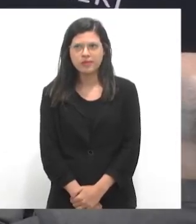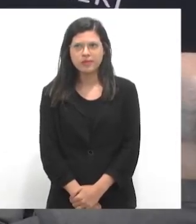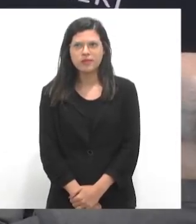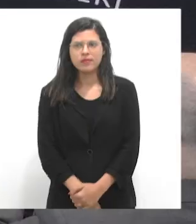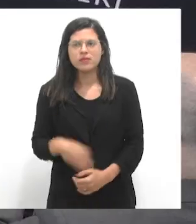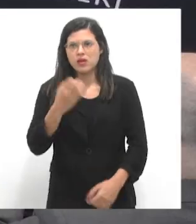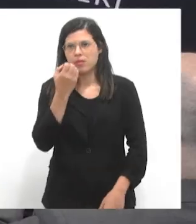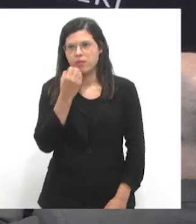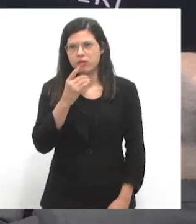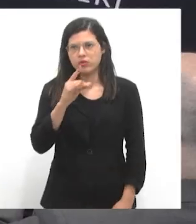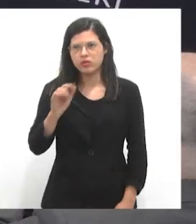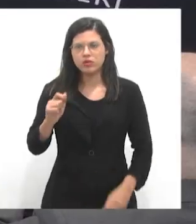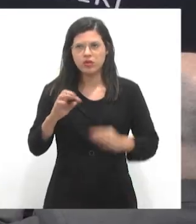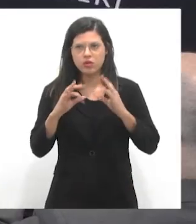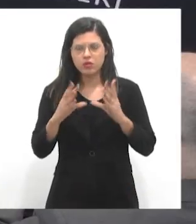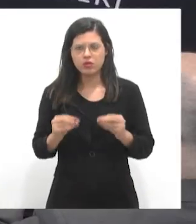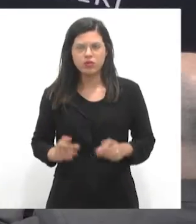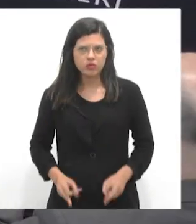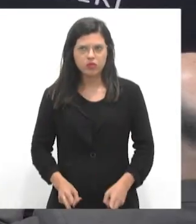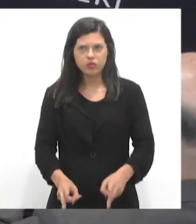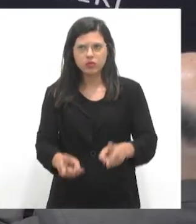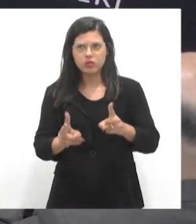Bom dia a todos, dando continuidade